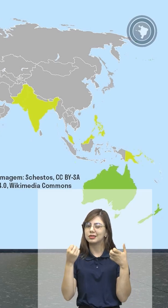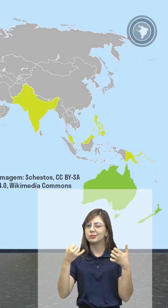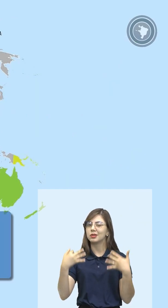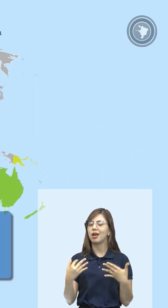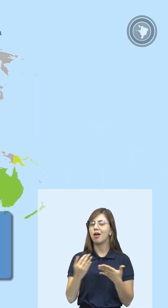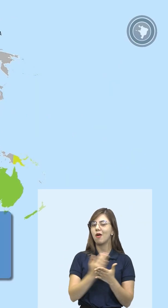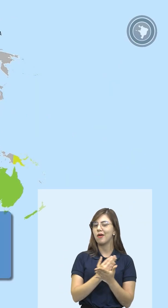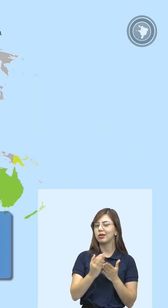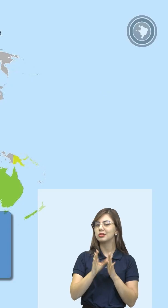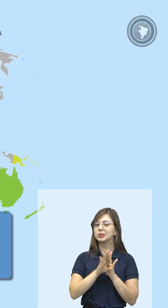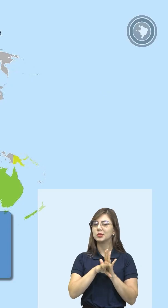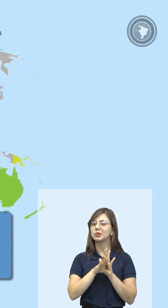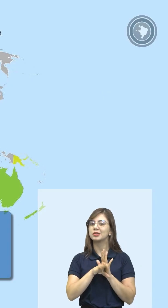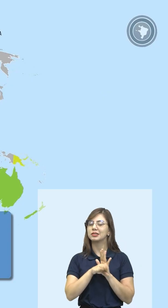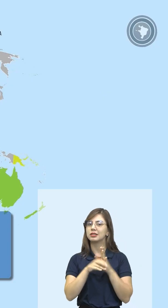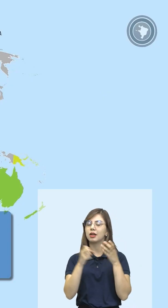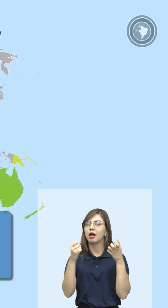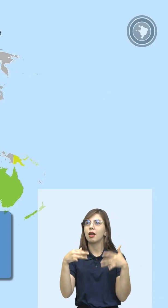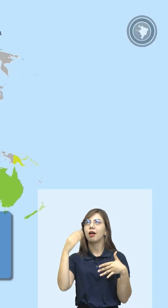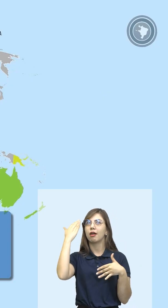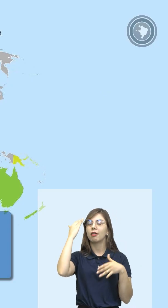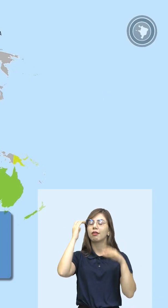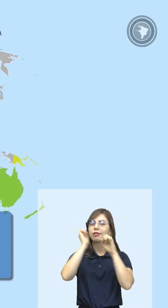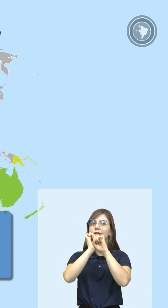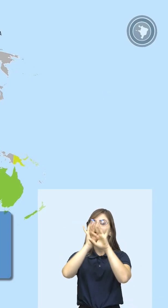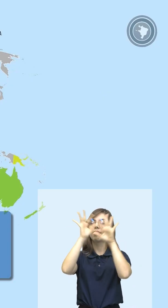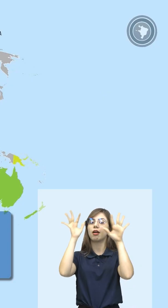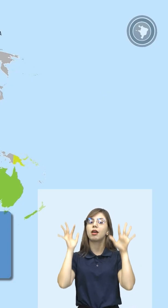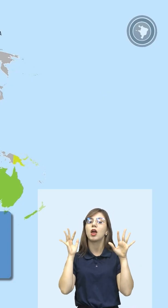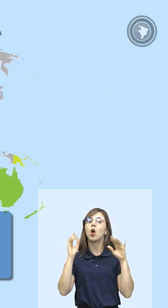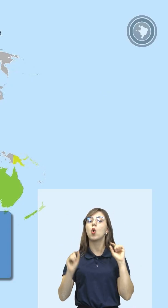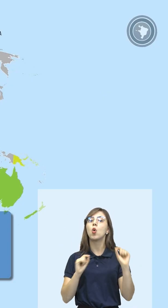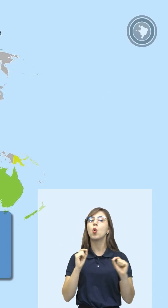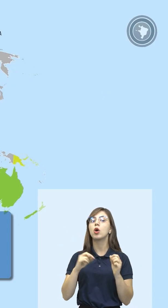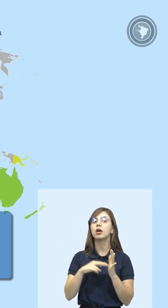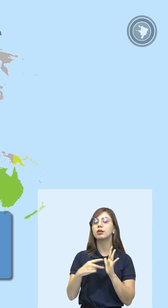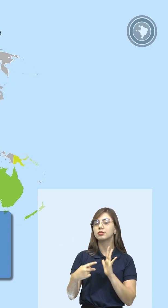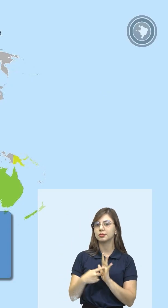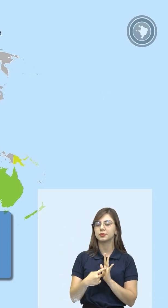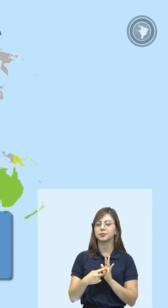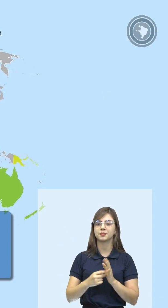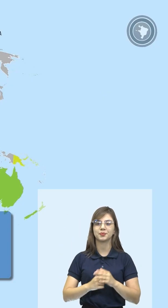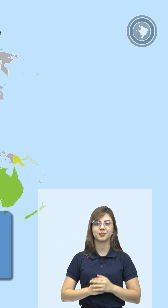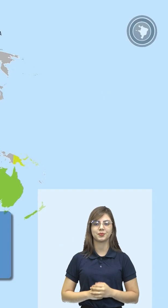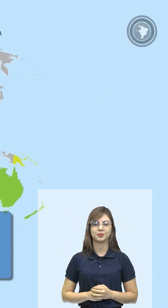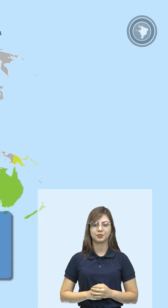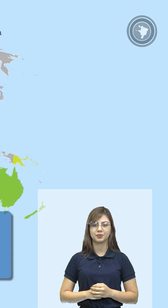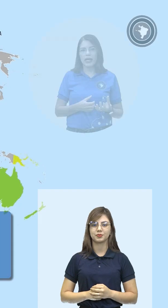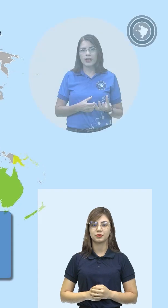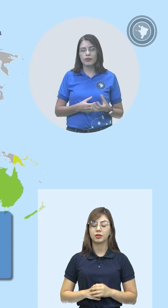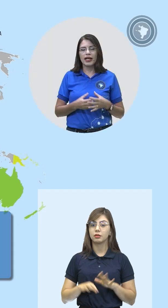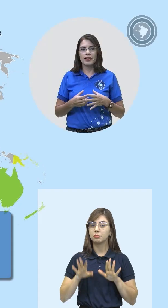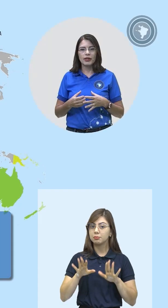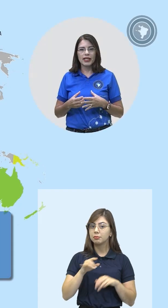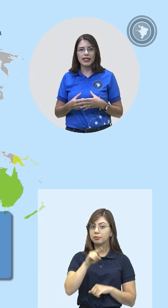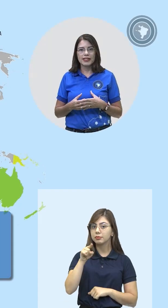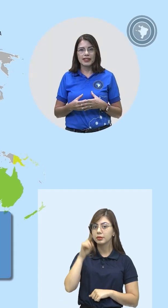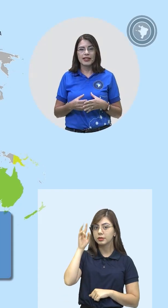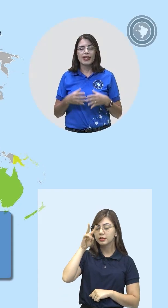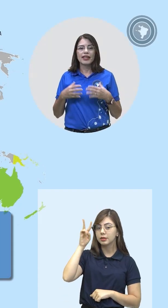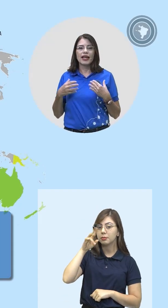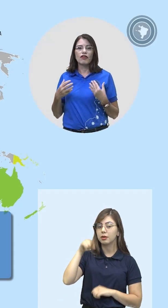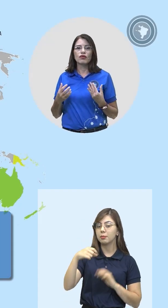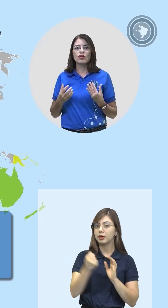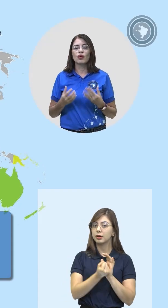definições para vocês entenderem um pouquinho melhor a respeito da língua franca. Então, lembrem-se que é um aspecto da língua